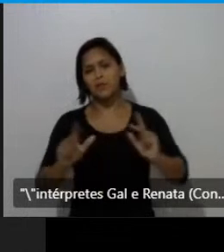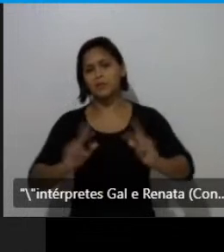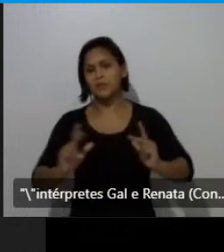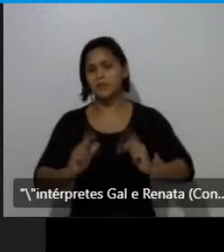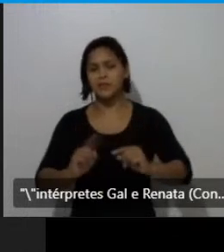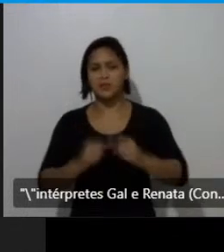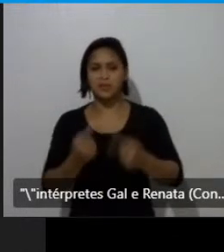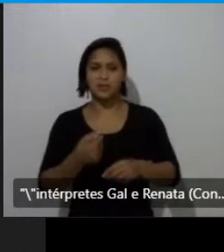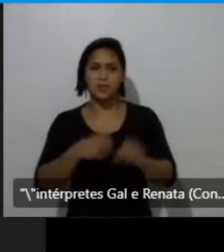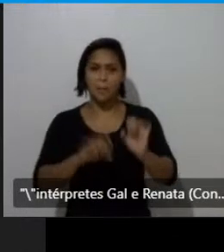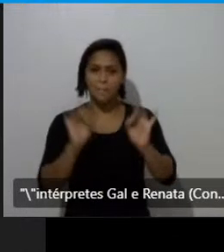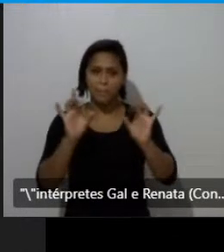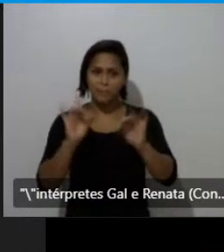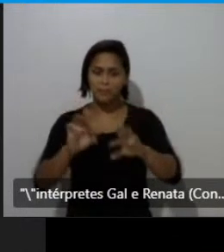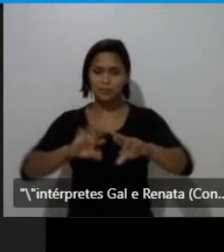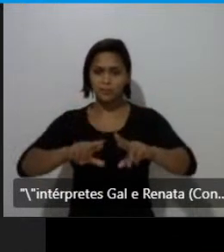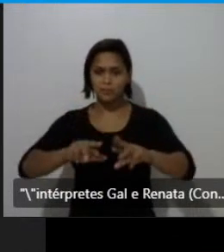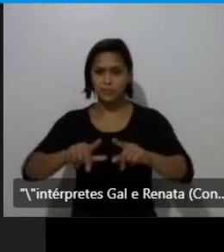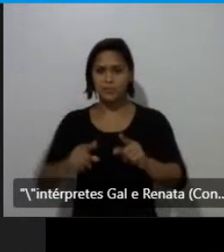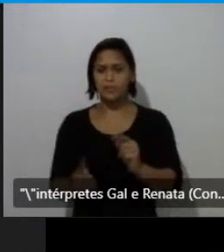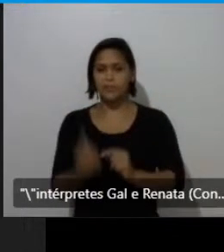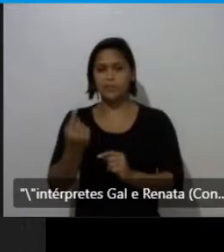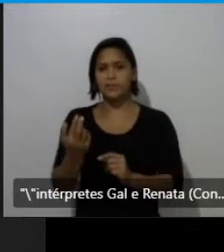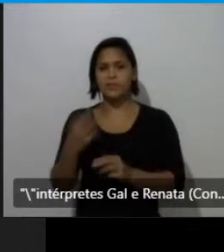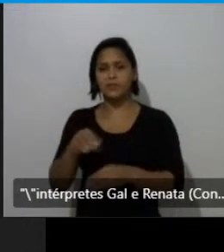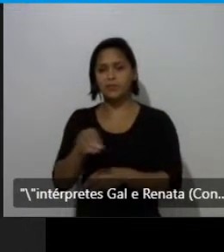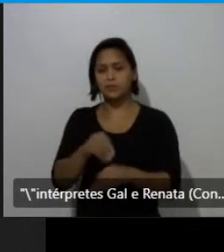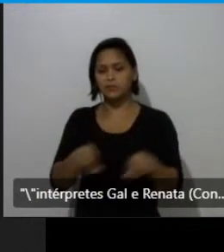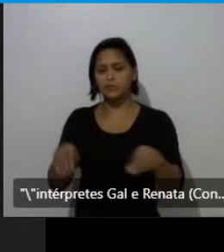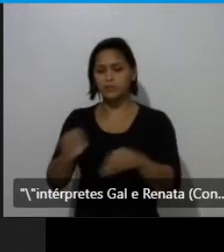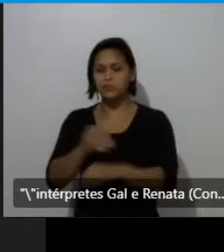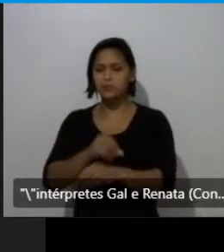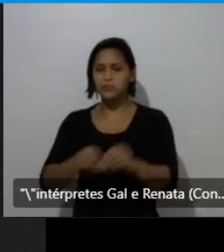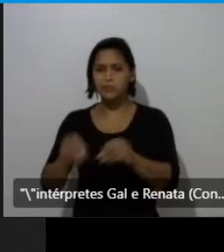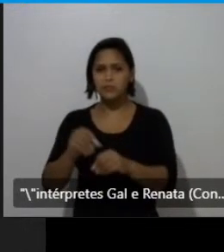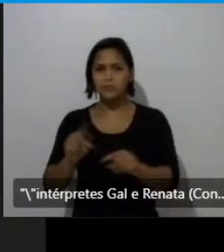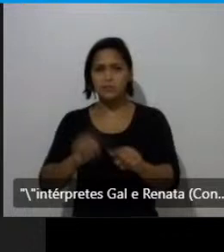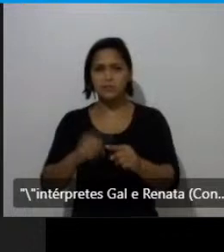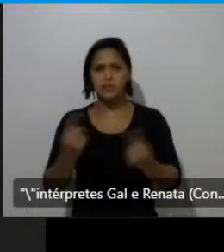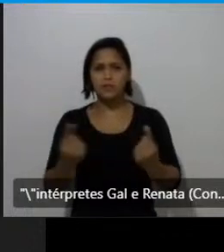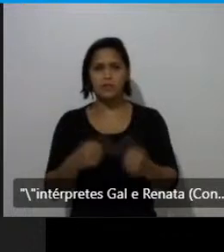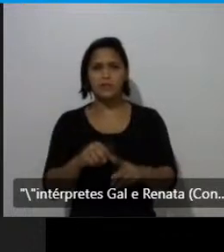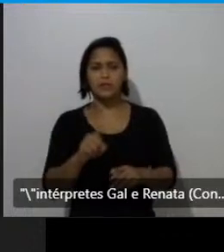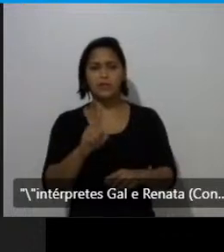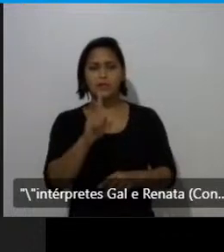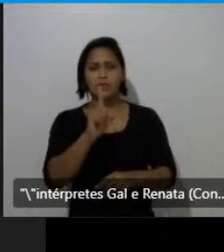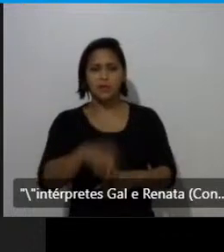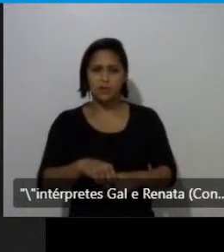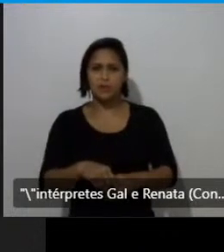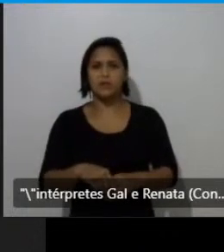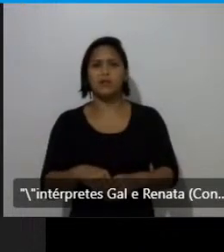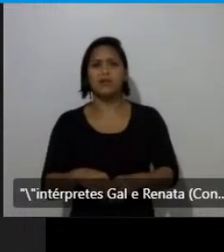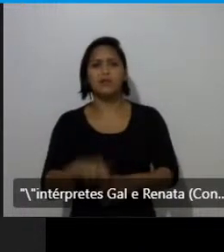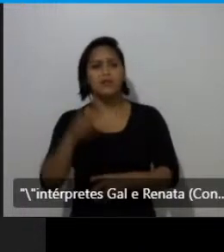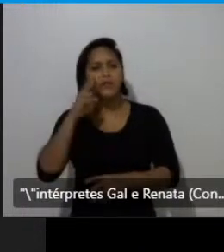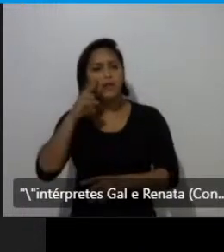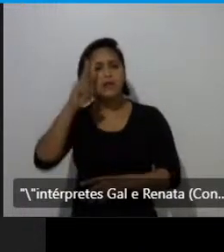Então, a principal diferença em relação à territorialidade entre a